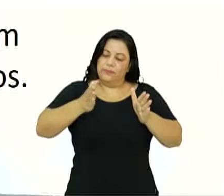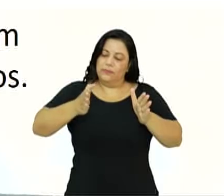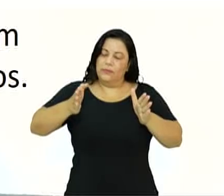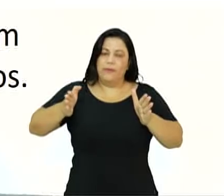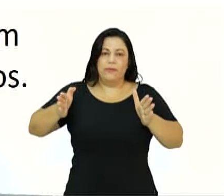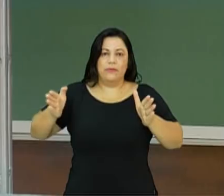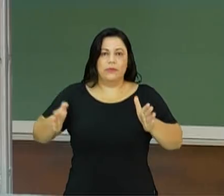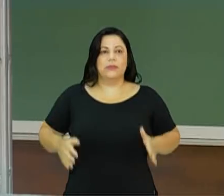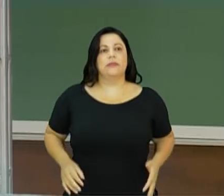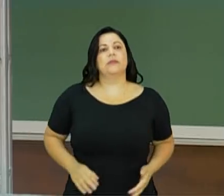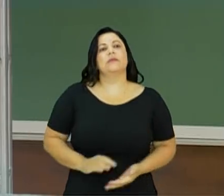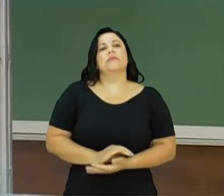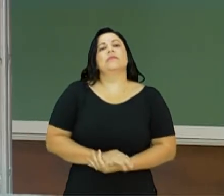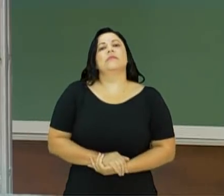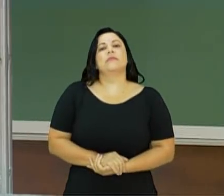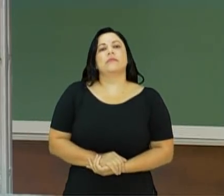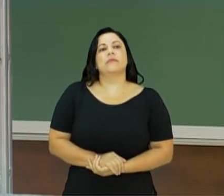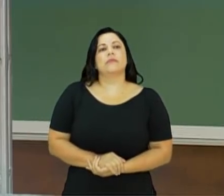essas fibras.